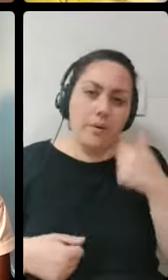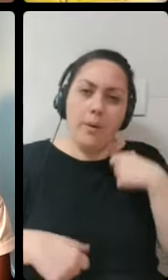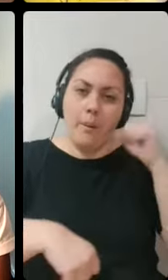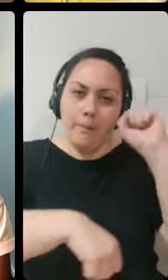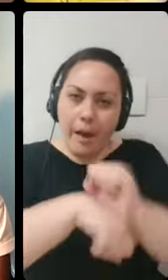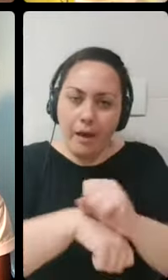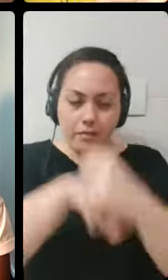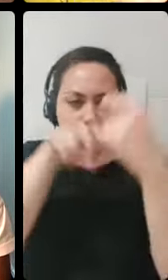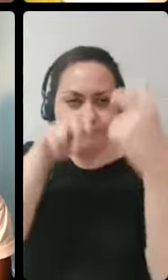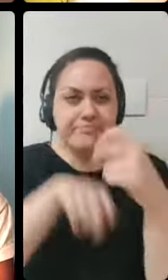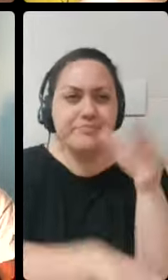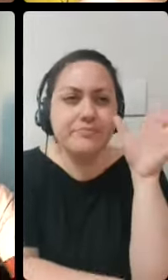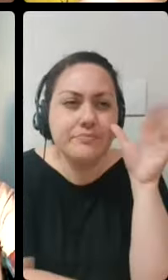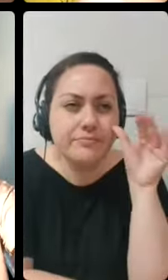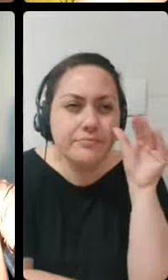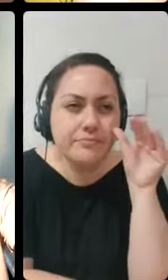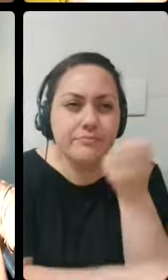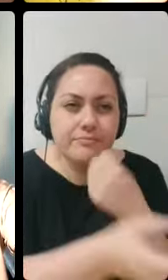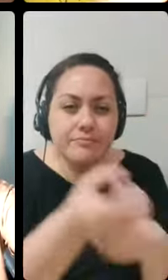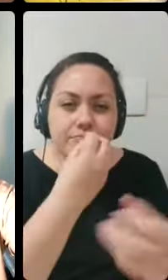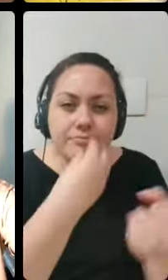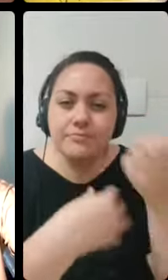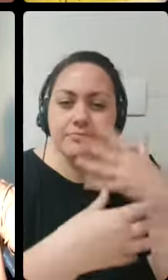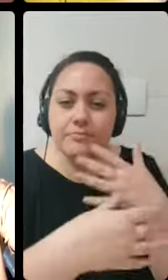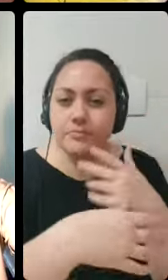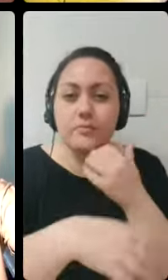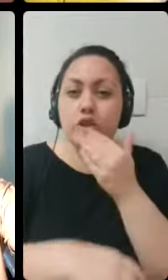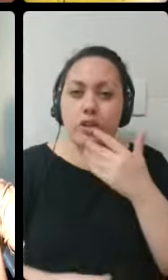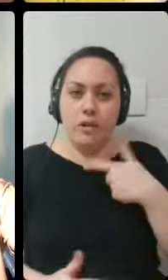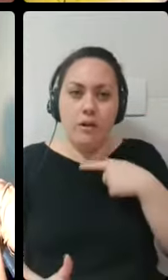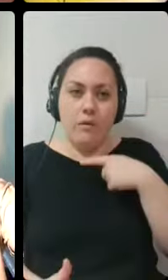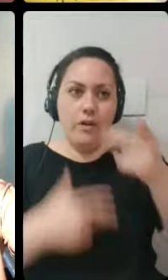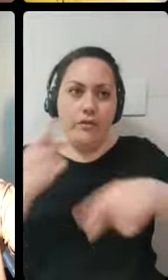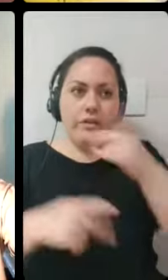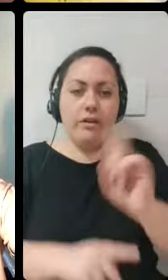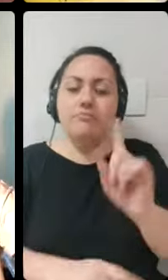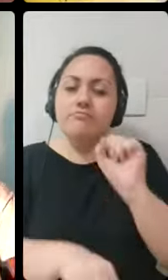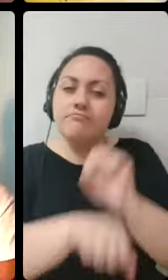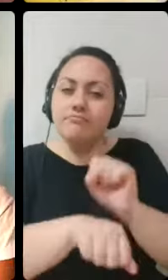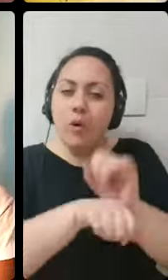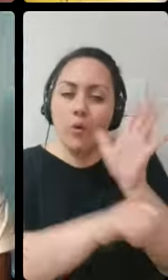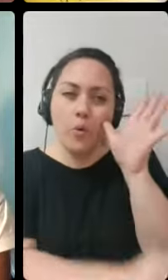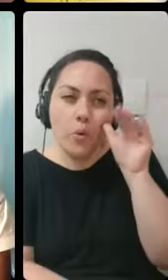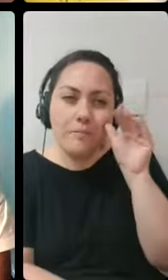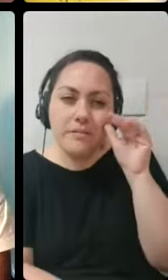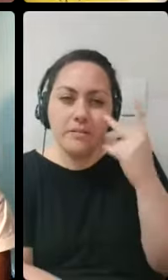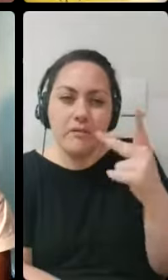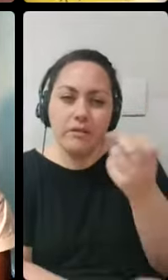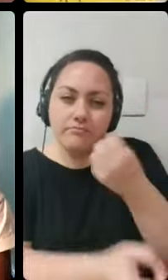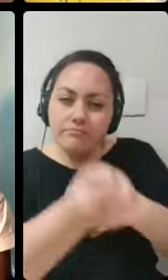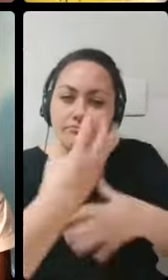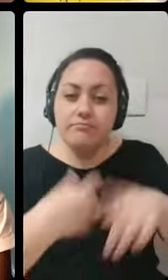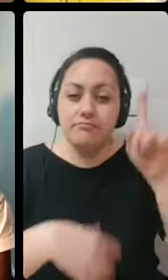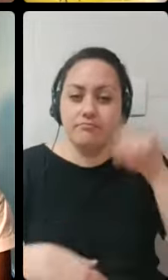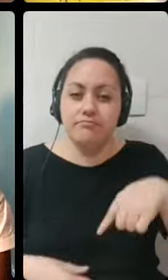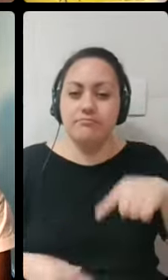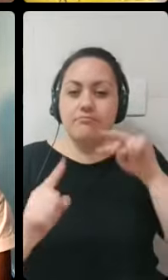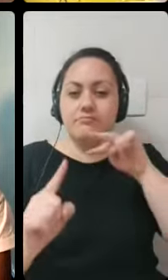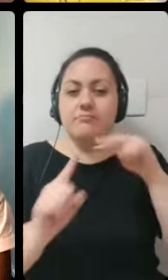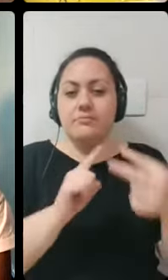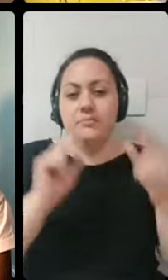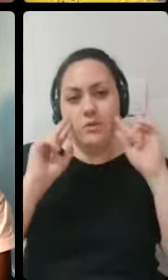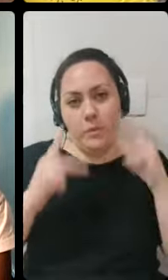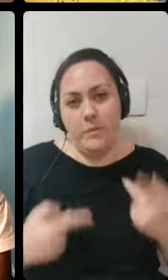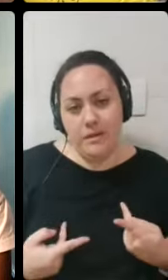é só o conversar, eu tenho que escutar. E acho que é isso, sabe? É muita questão de humanização. Eu peguei tanto para minha parte profissional, isso